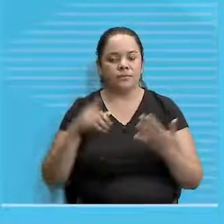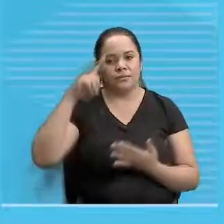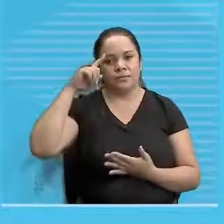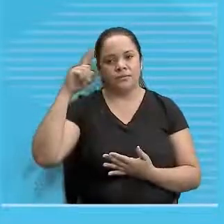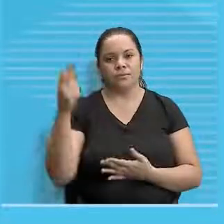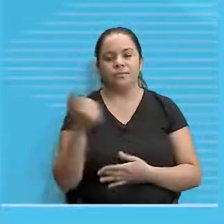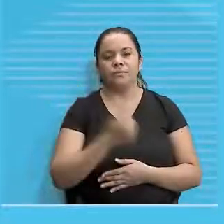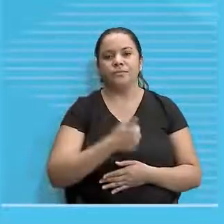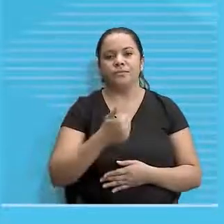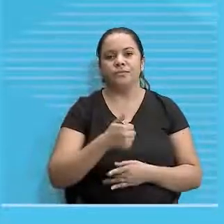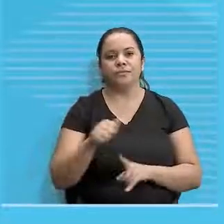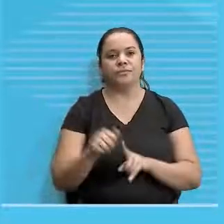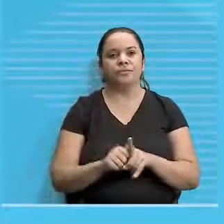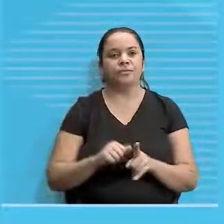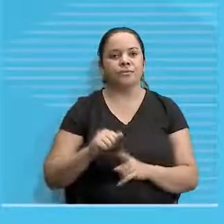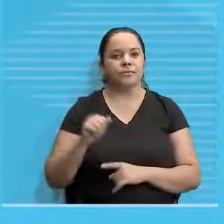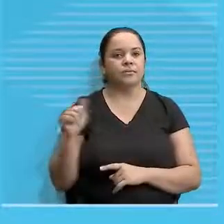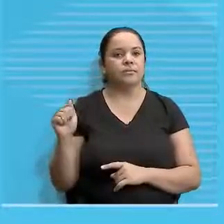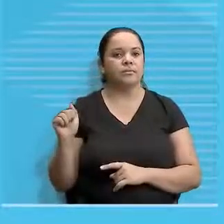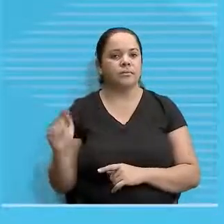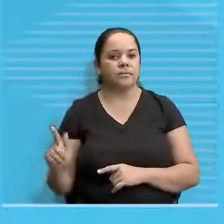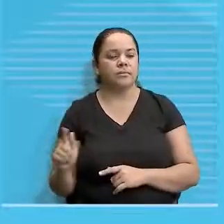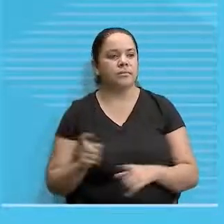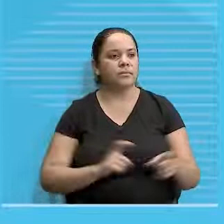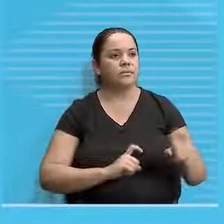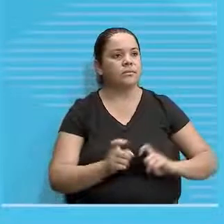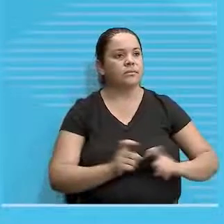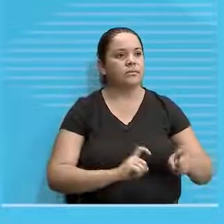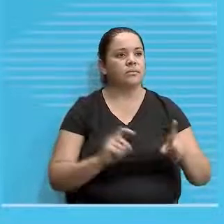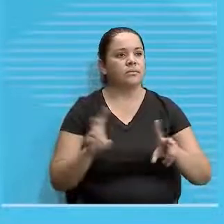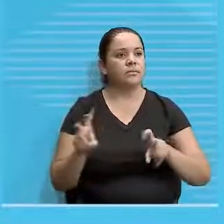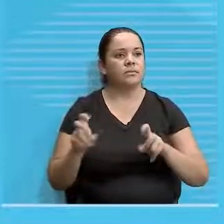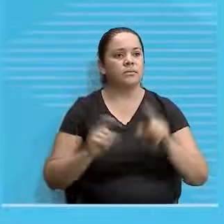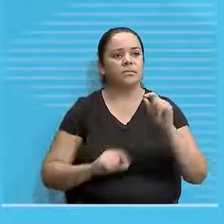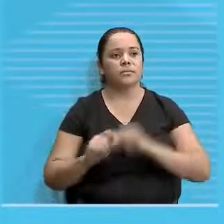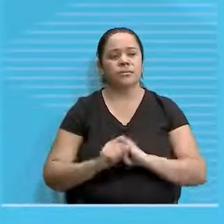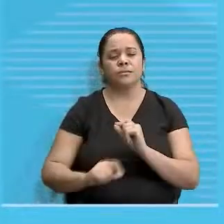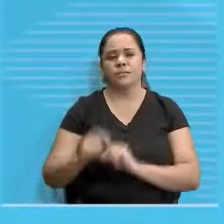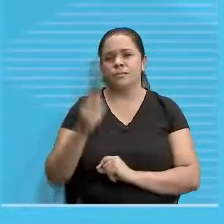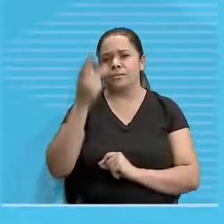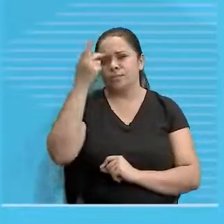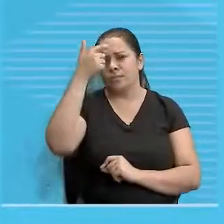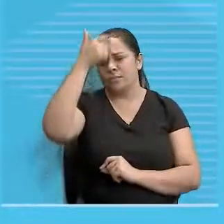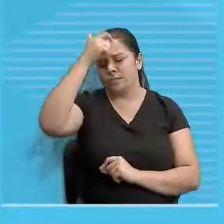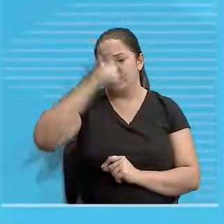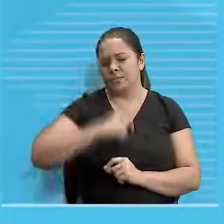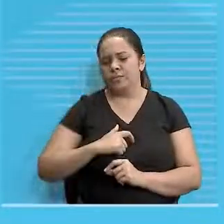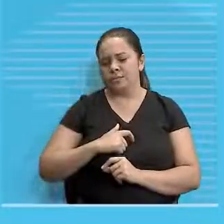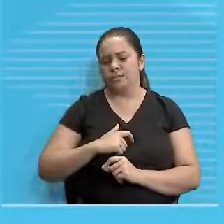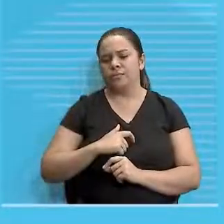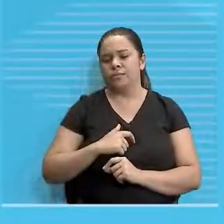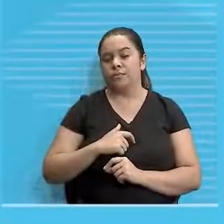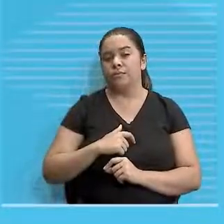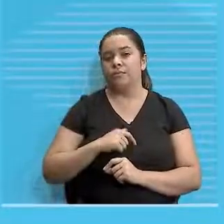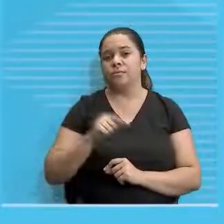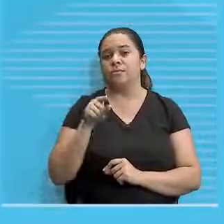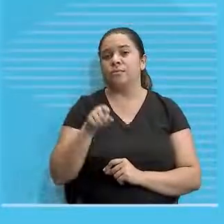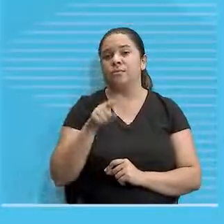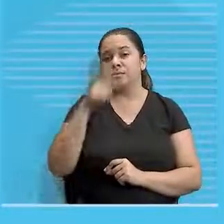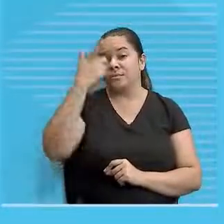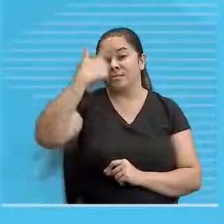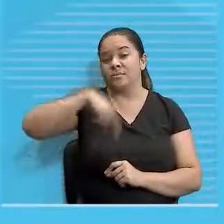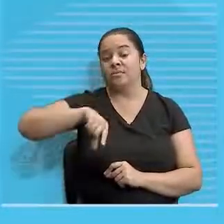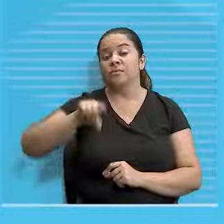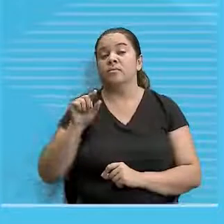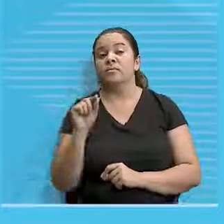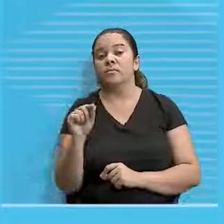gente vai discutir sobre essa ideia de quem é você, né? Foram um dos pontos mais abordados no